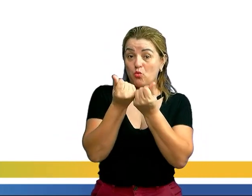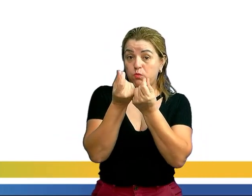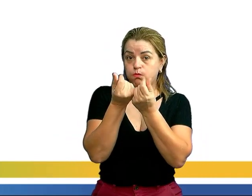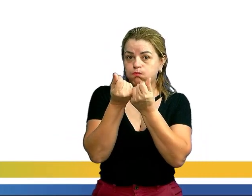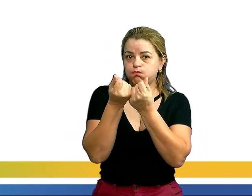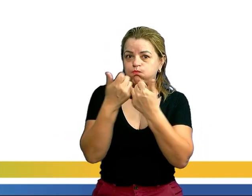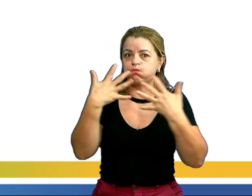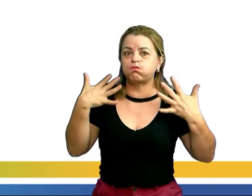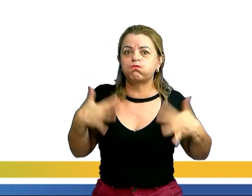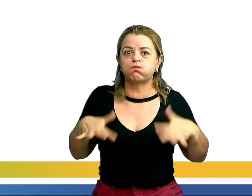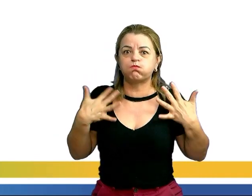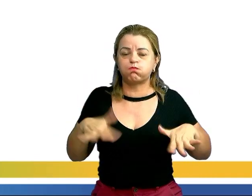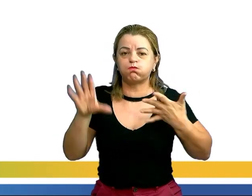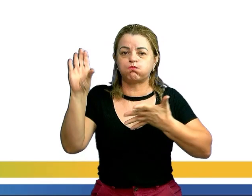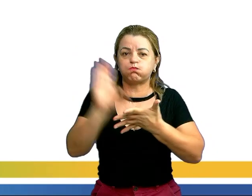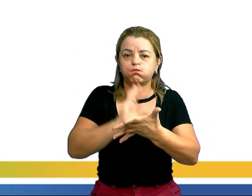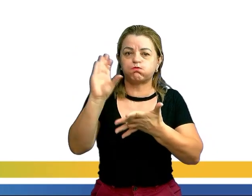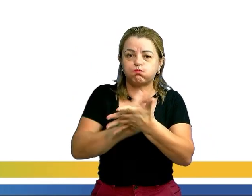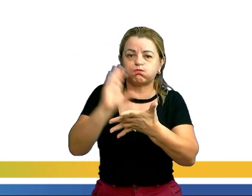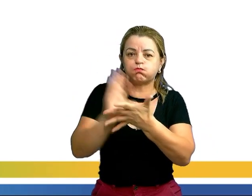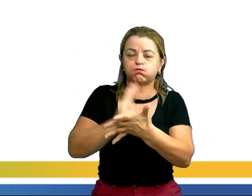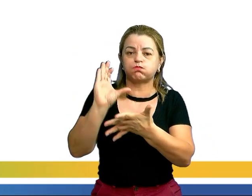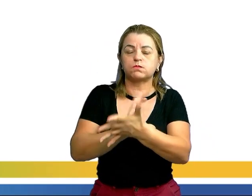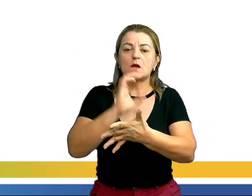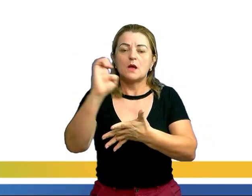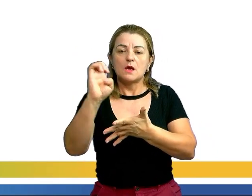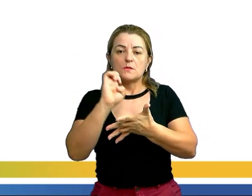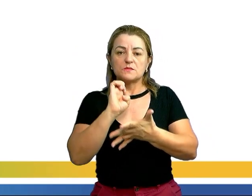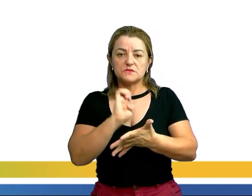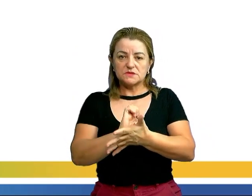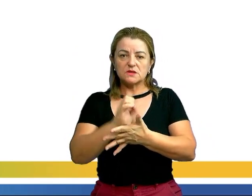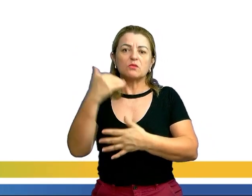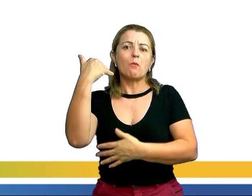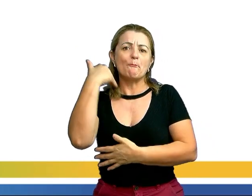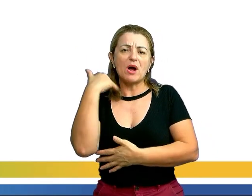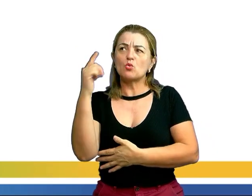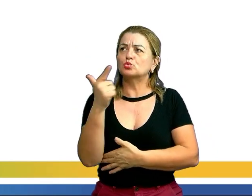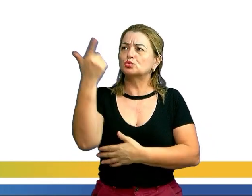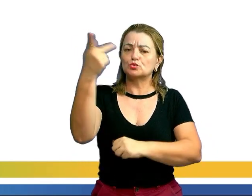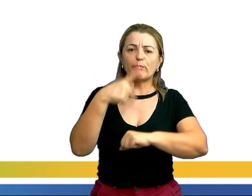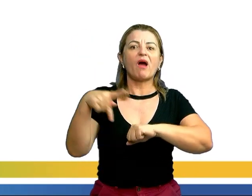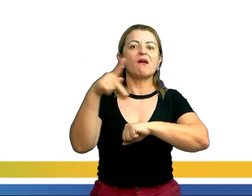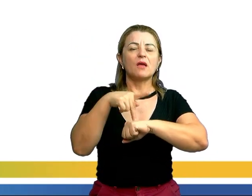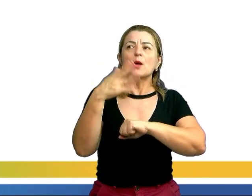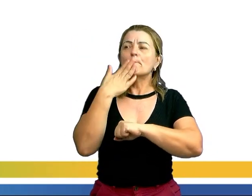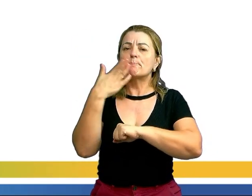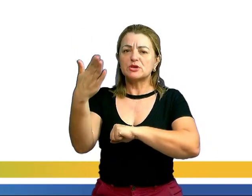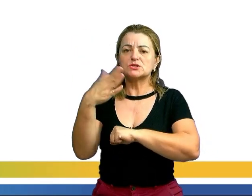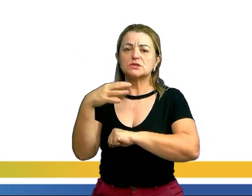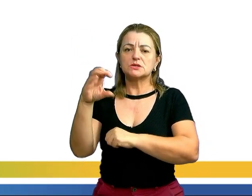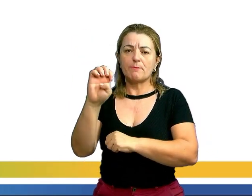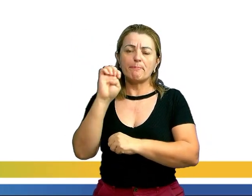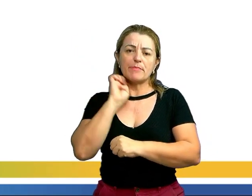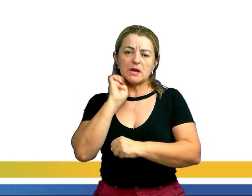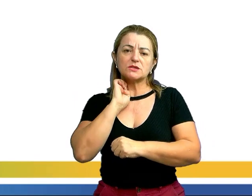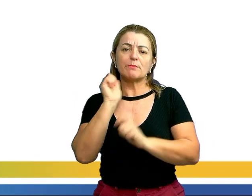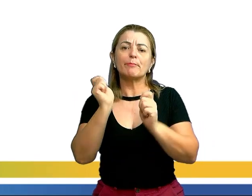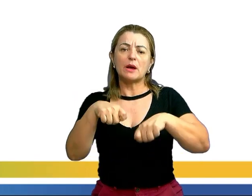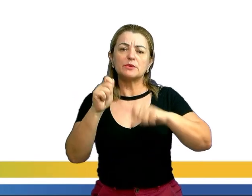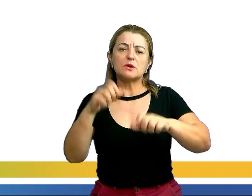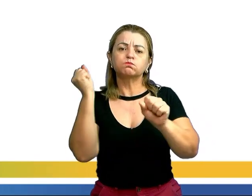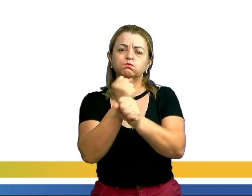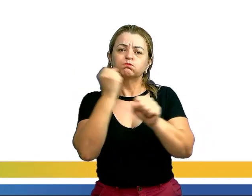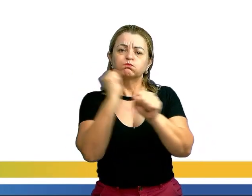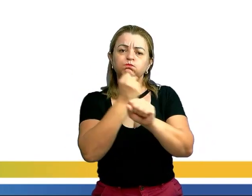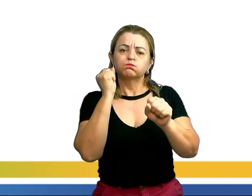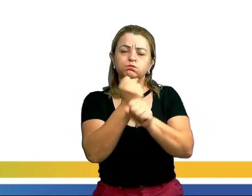vai fazer empréstimos altíssimos com os bancos internacionais, né, para que ele possa construir